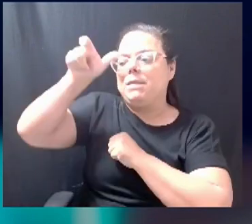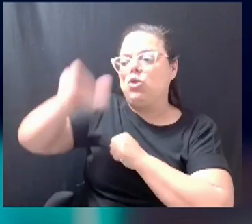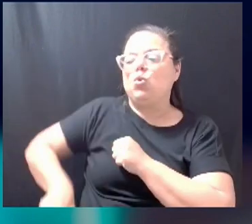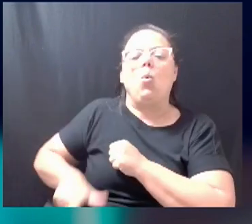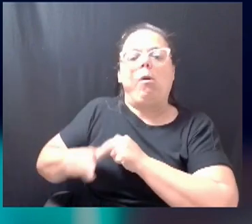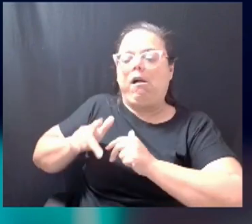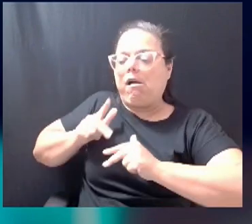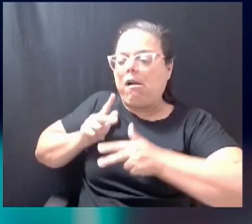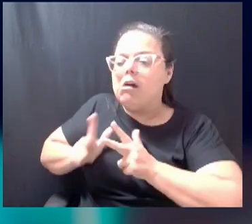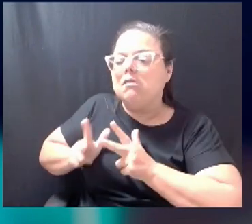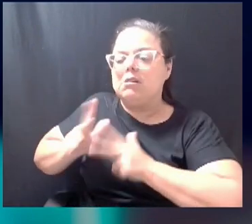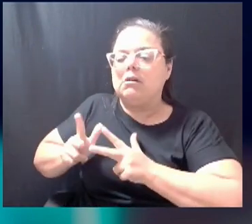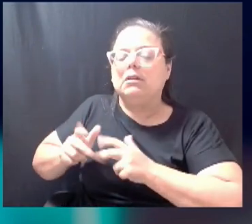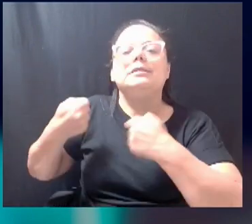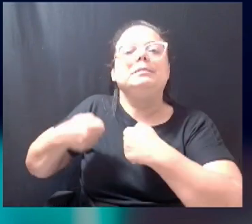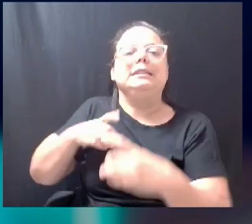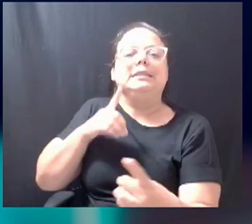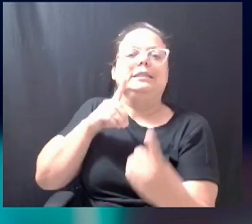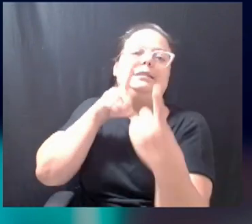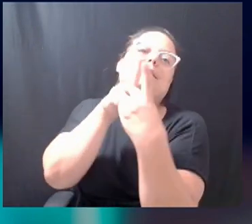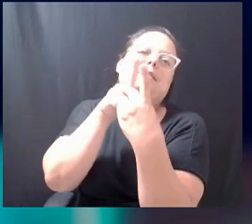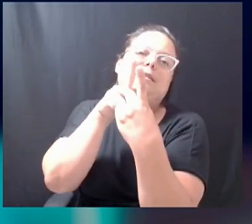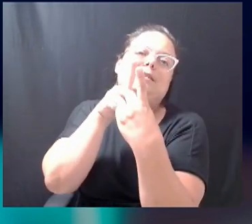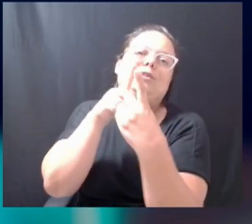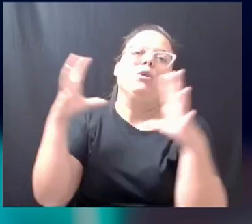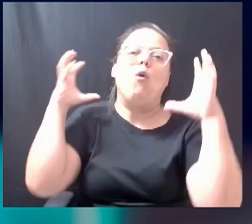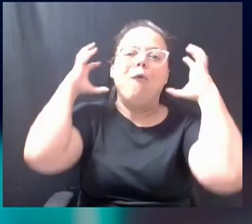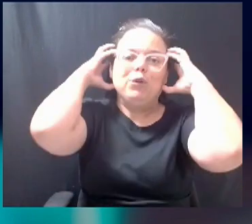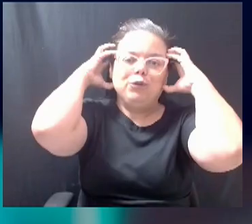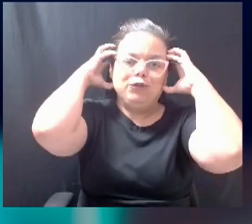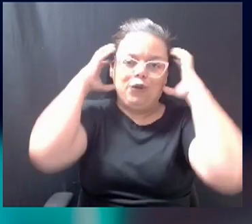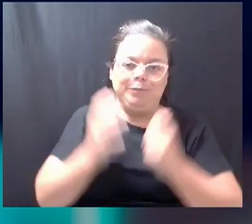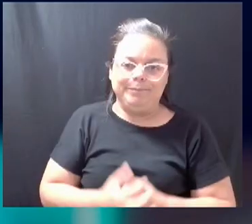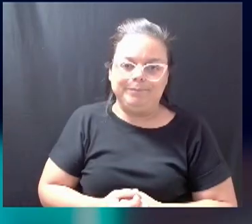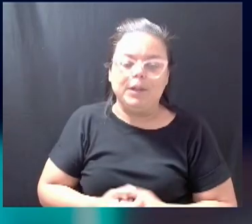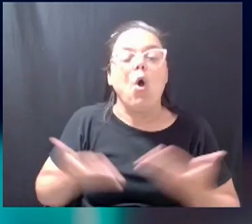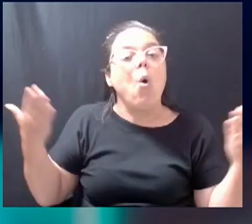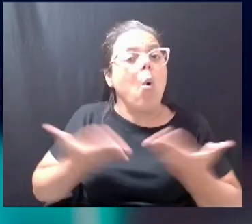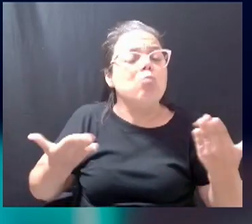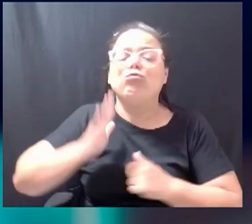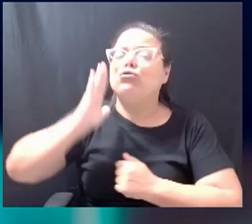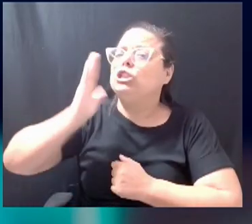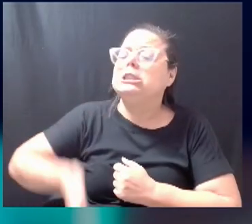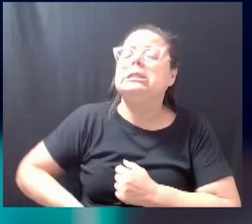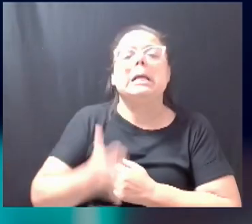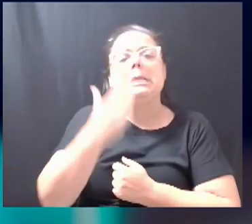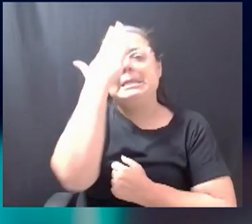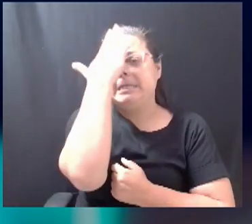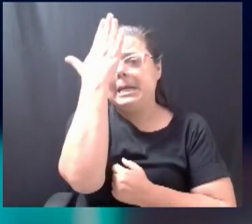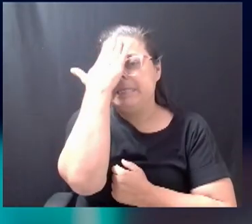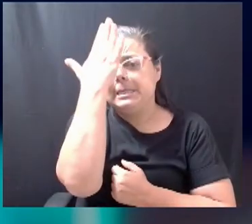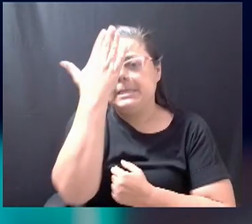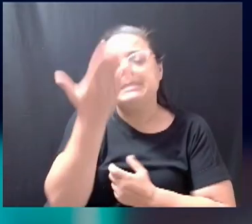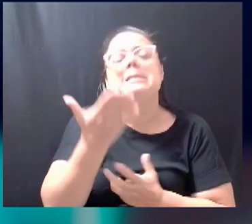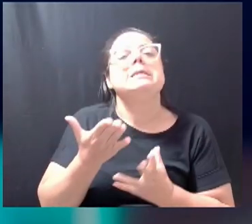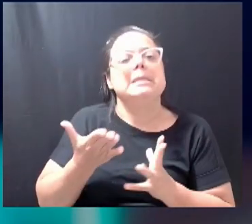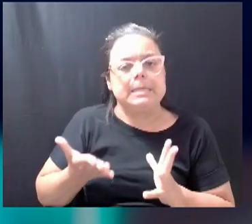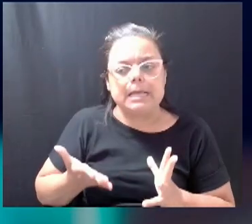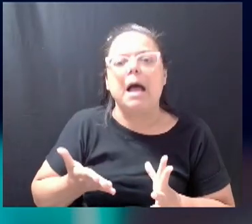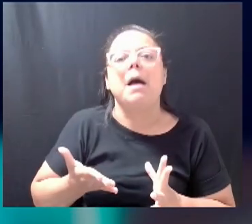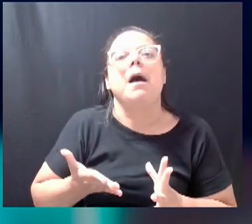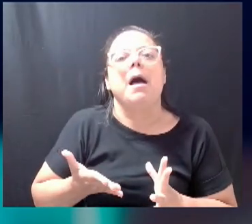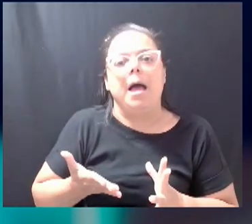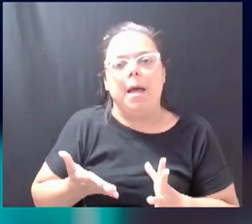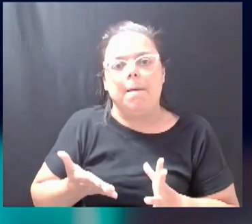atendido por um fonoaudiólogo. Hoje, já foi reconhecida oficialmente a especialidade da fonoaudiologia, a especialidade em influência,